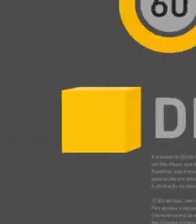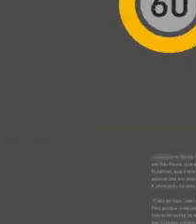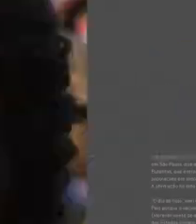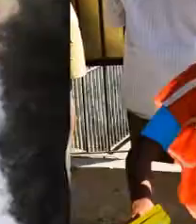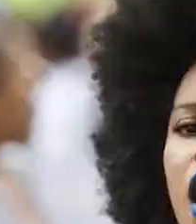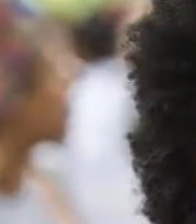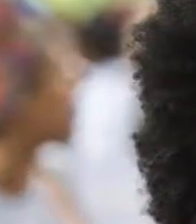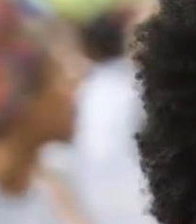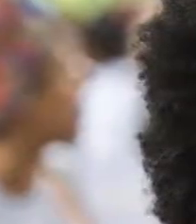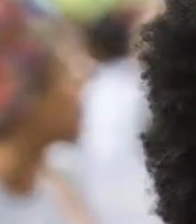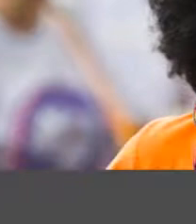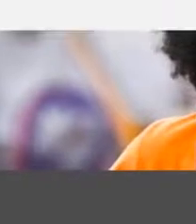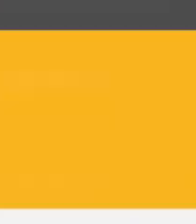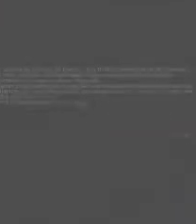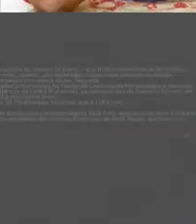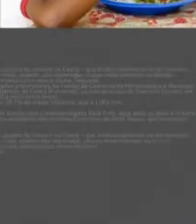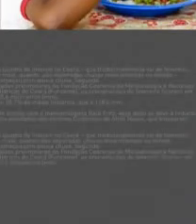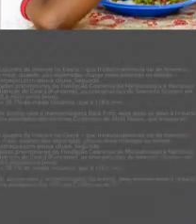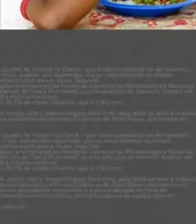ae